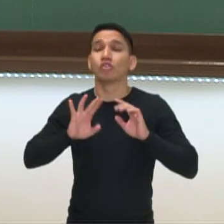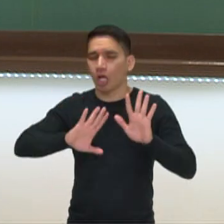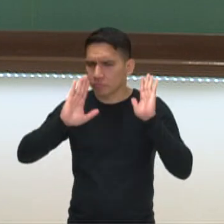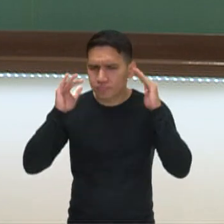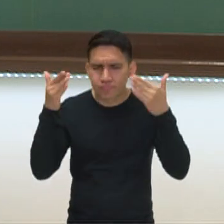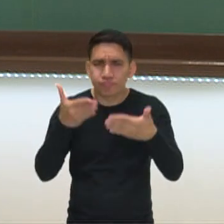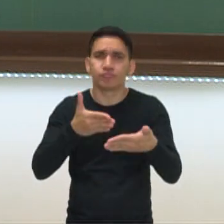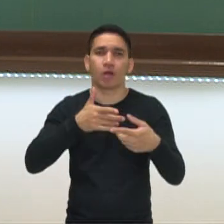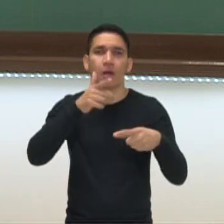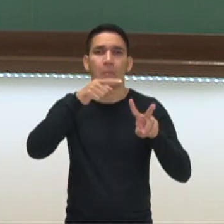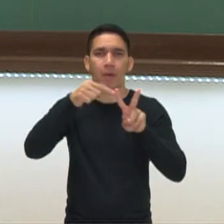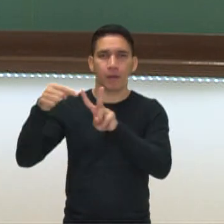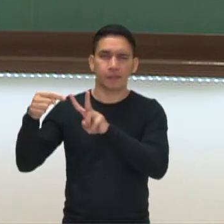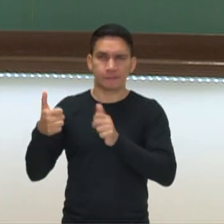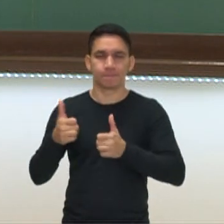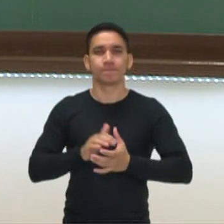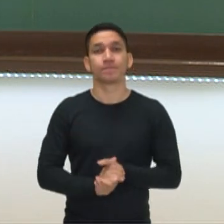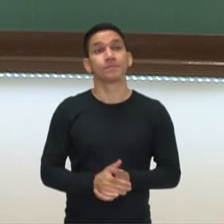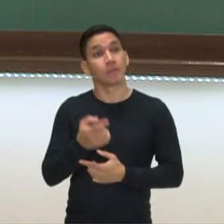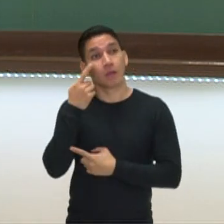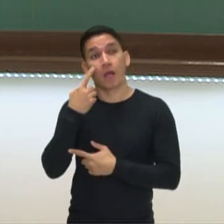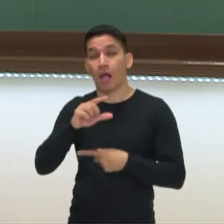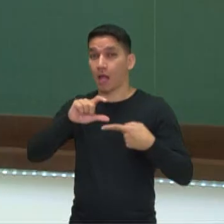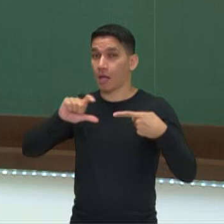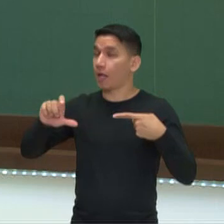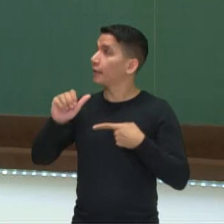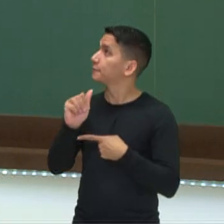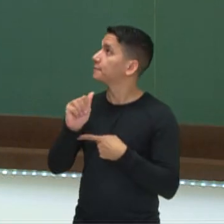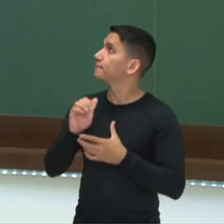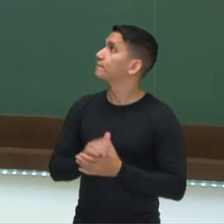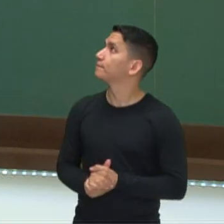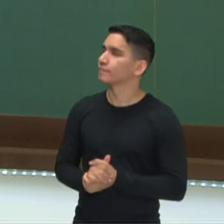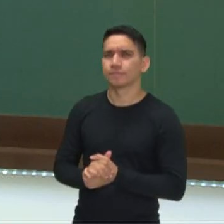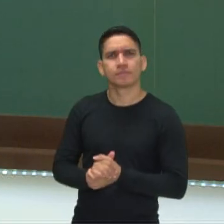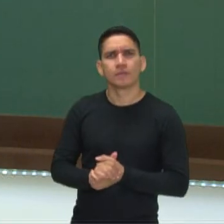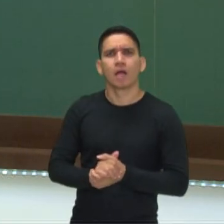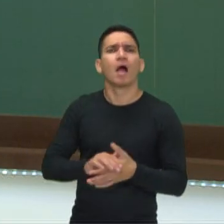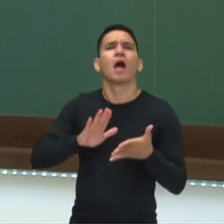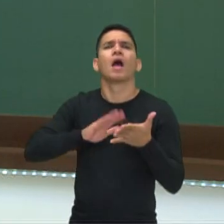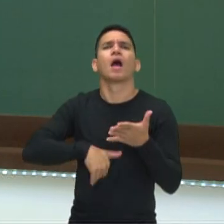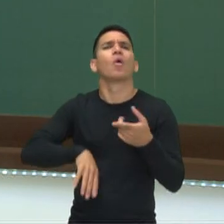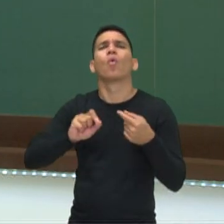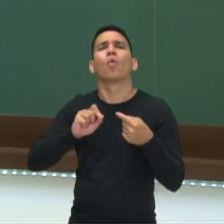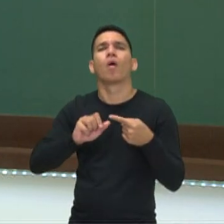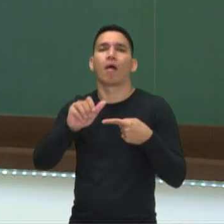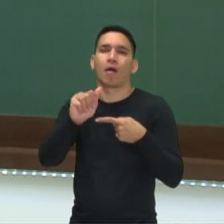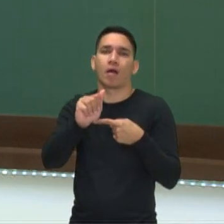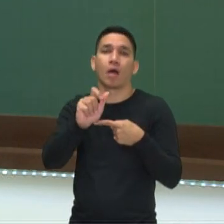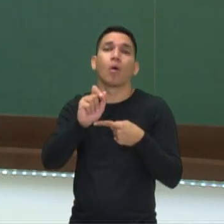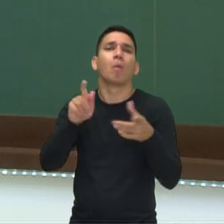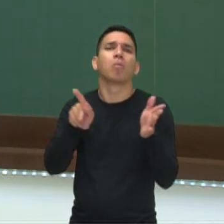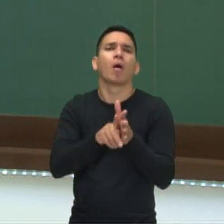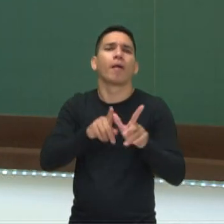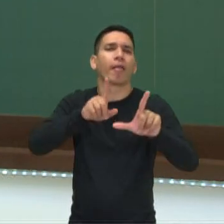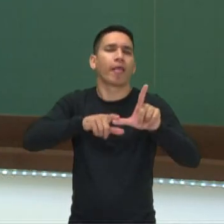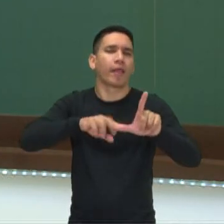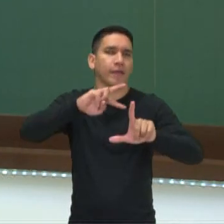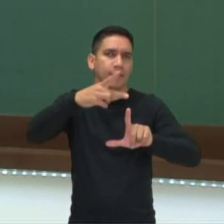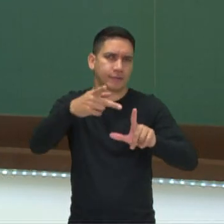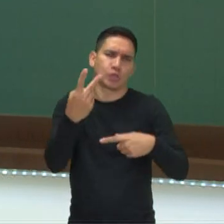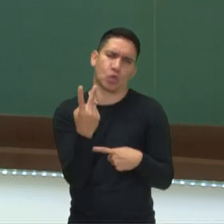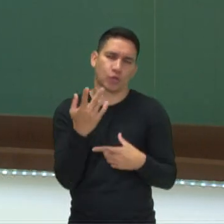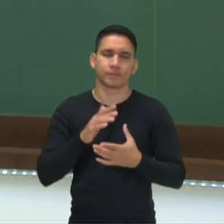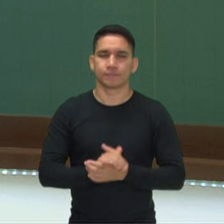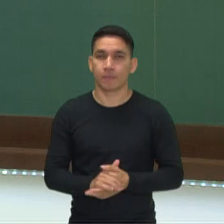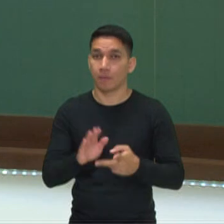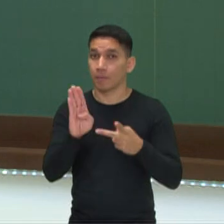praticar Bhaskara mesmo, tá bom? Então vamos lá. Na primeira, tirando o A é o número que acompanha a letra ao quadrado, 2. O